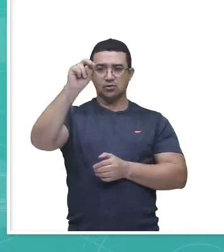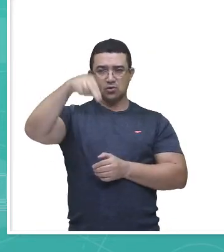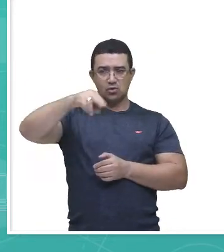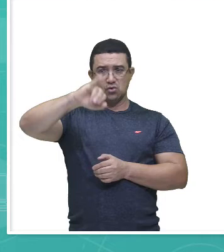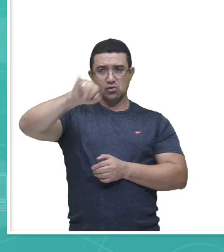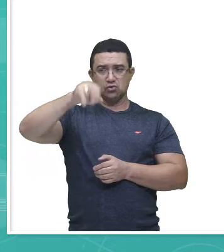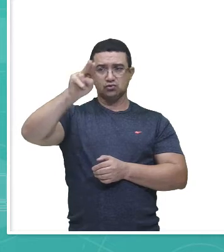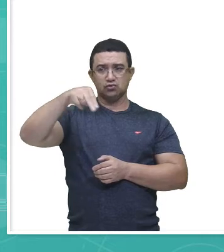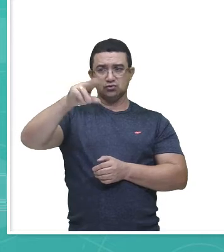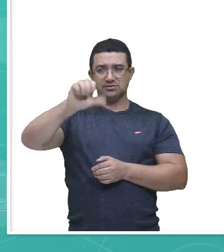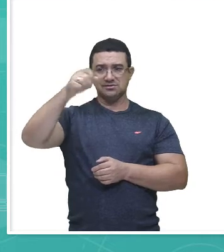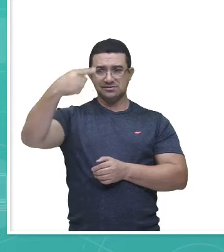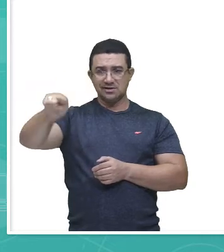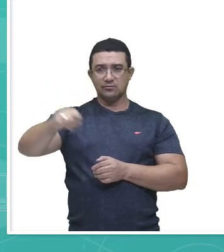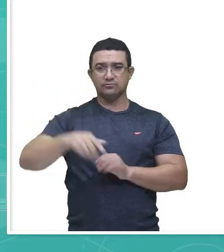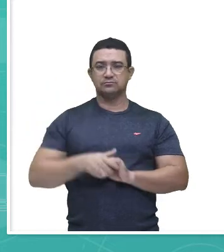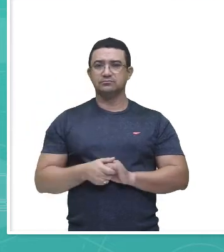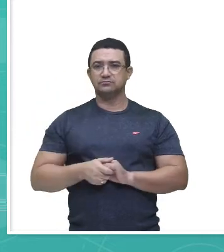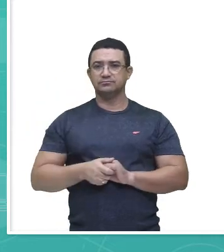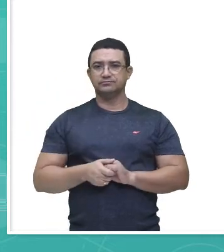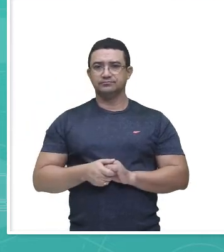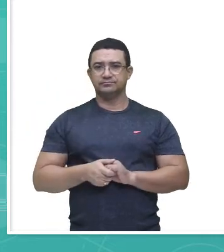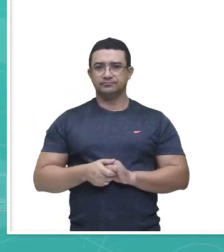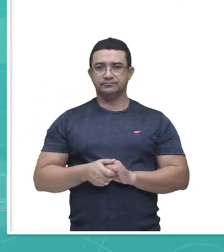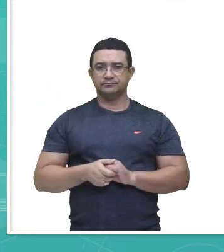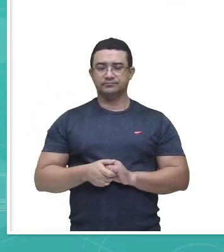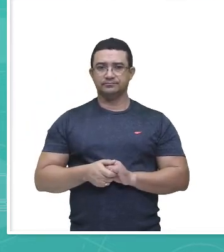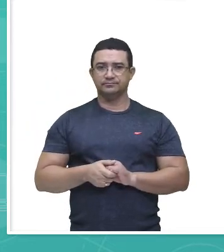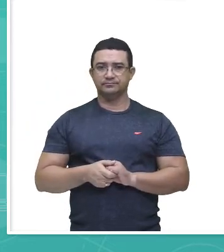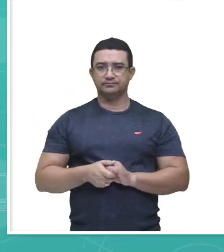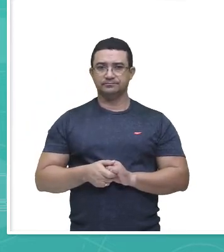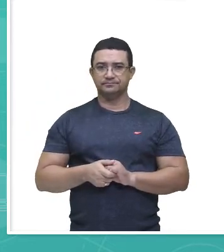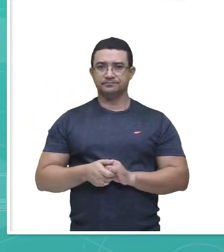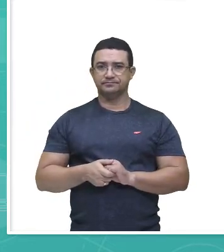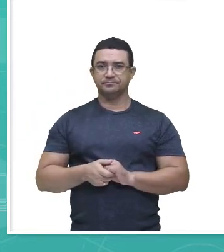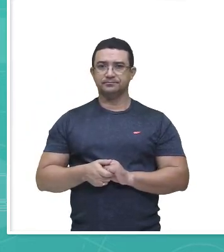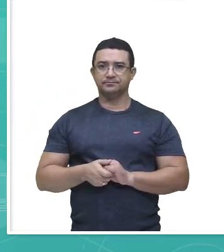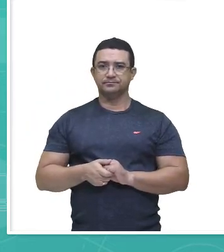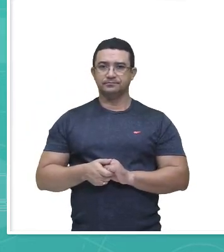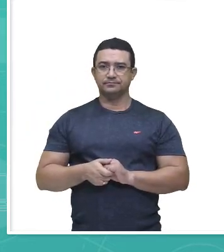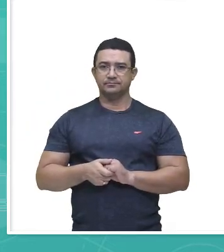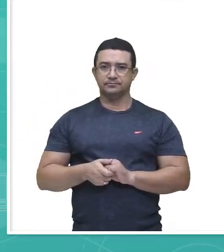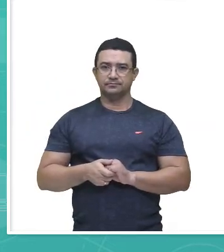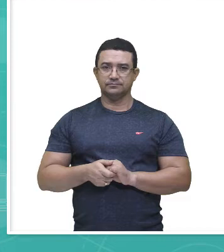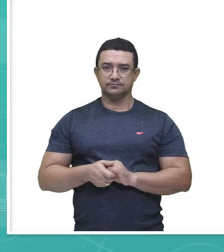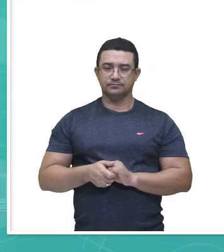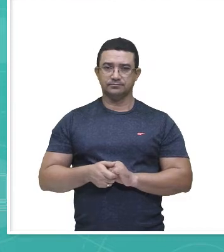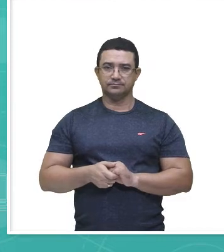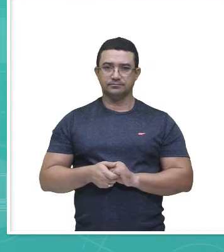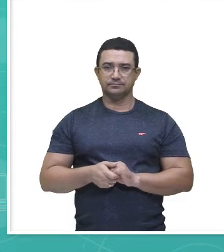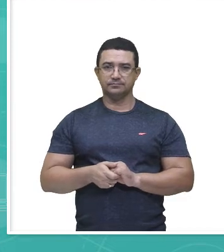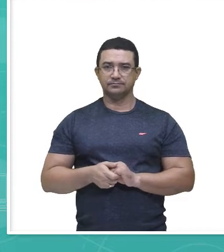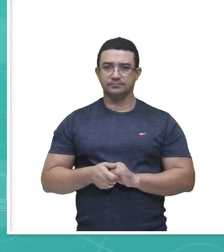de conjunção, né? O que é que ela expressa. Então, é uma oração coordenada sindética conclusiva. Já